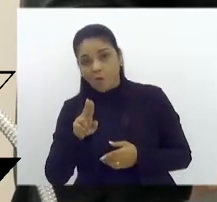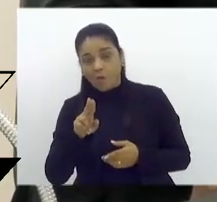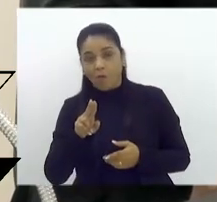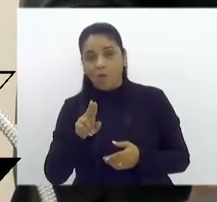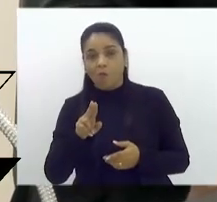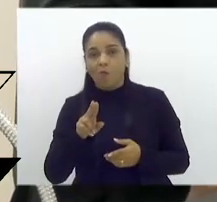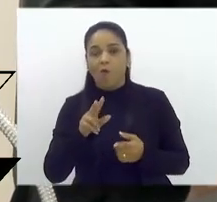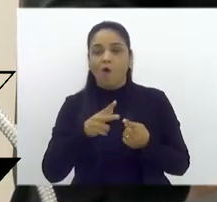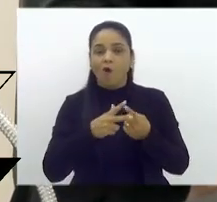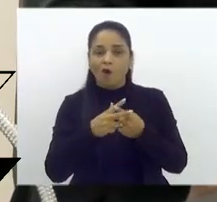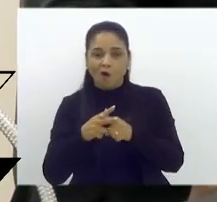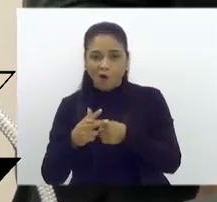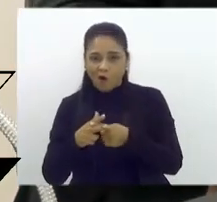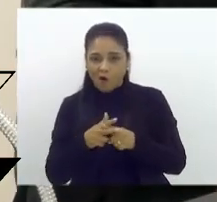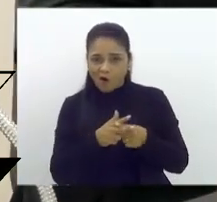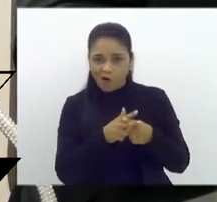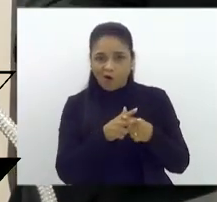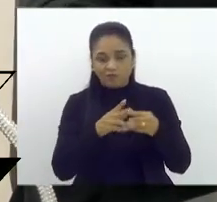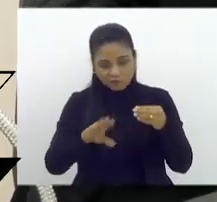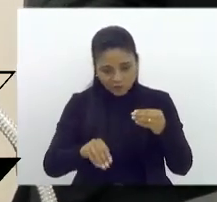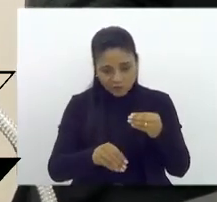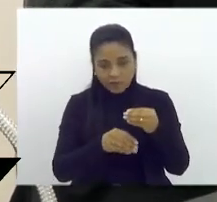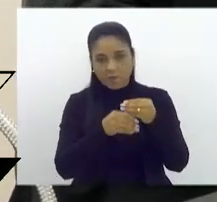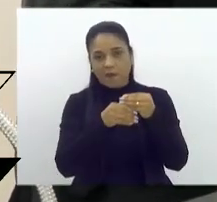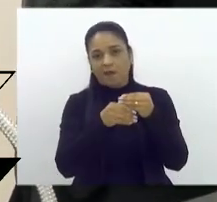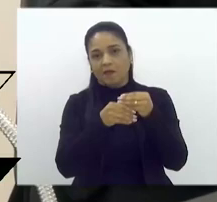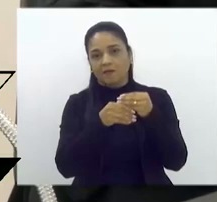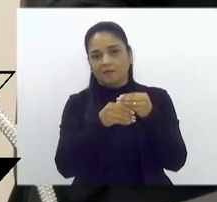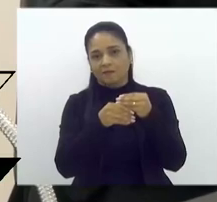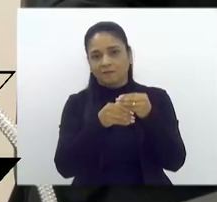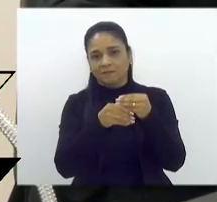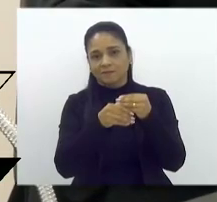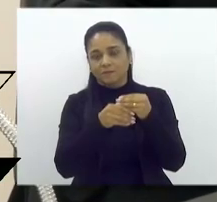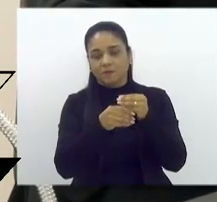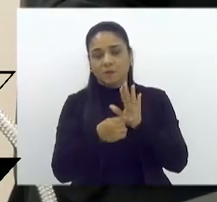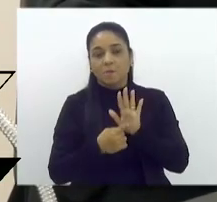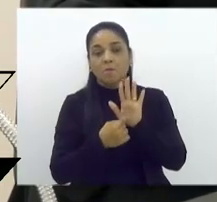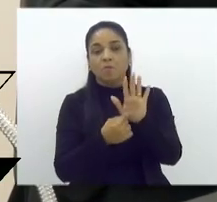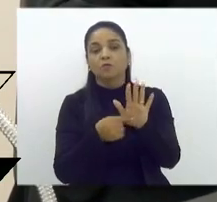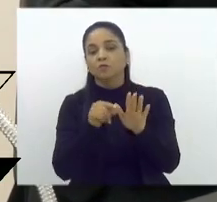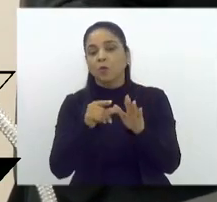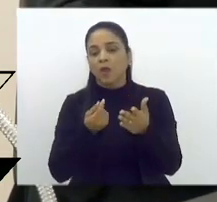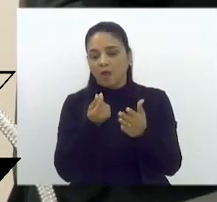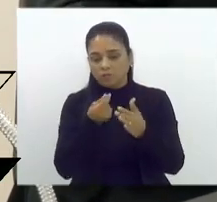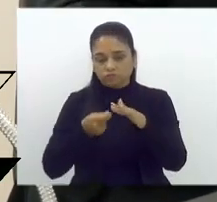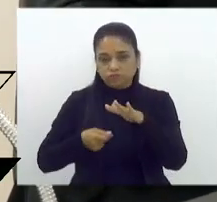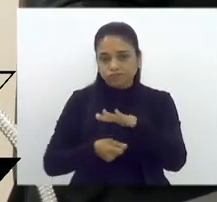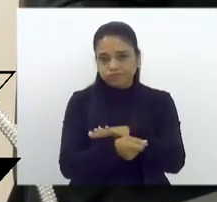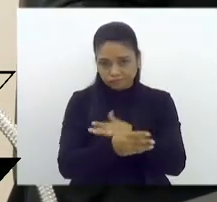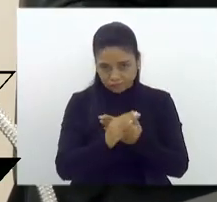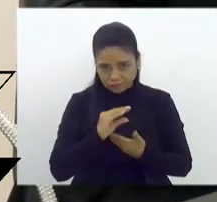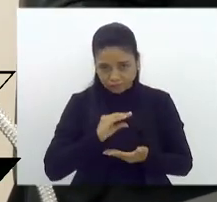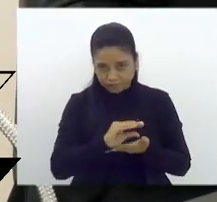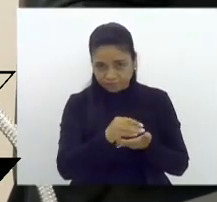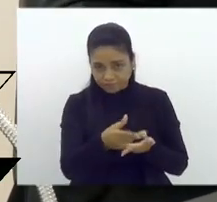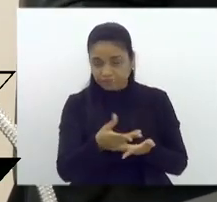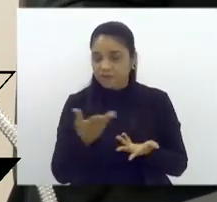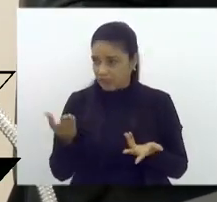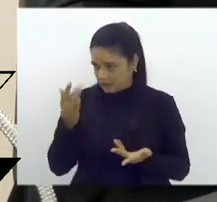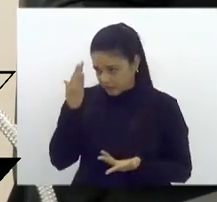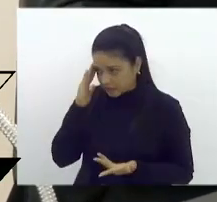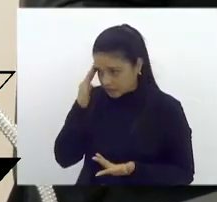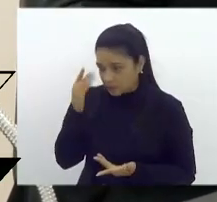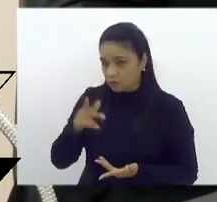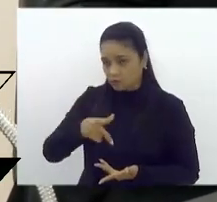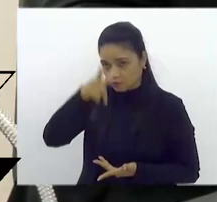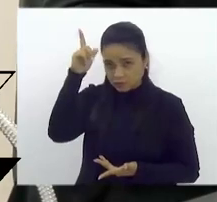a correção necessária através de emenda para apontar fonte de custeio. Entendeu o cerne da discussão, deputado Espão? Não, eu quero. E aí eu